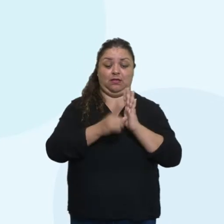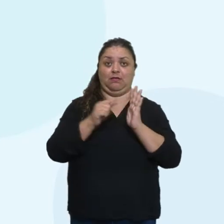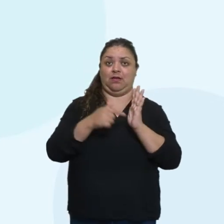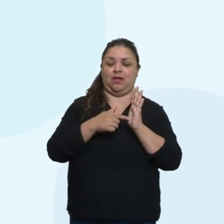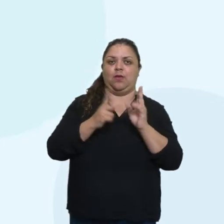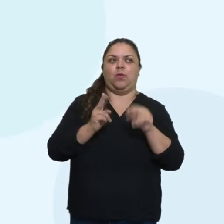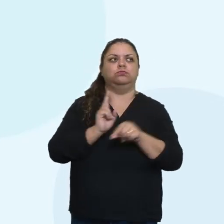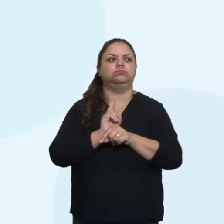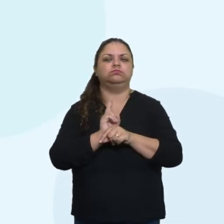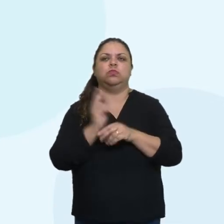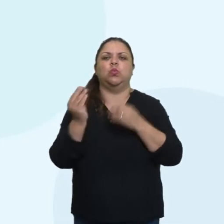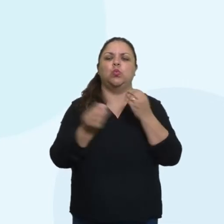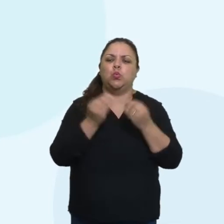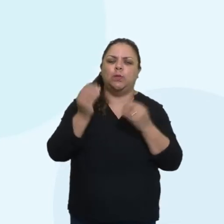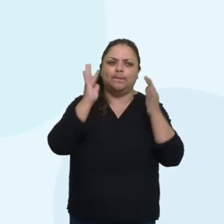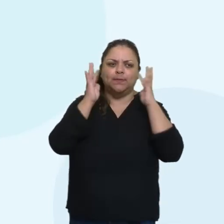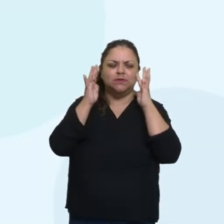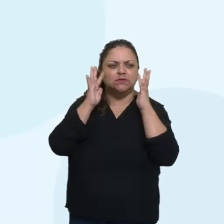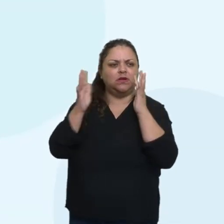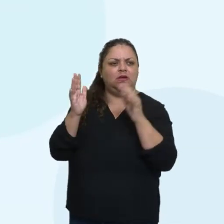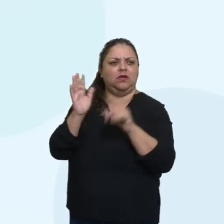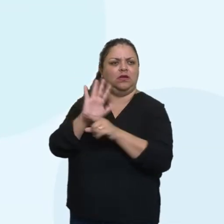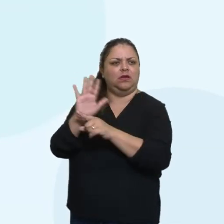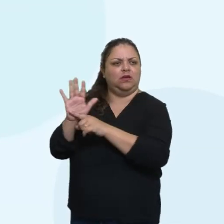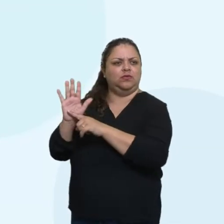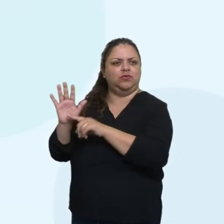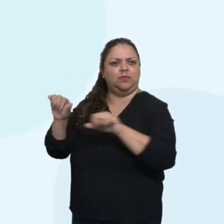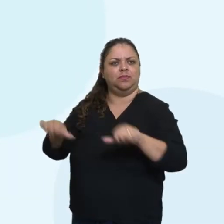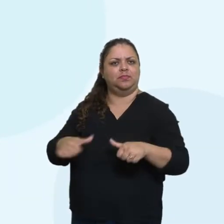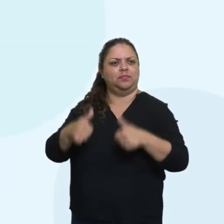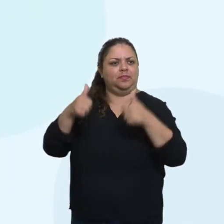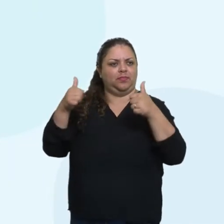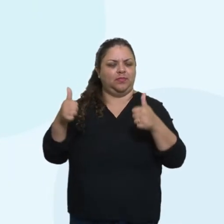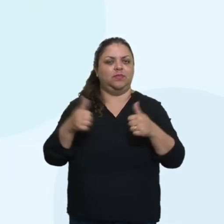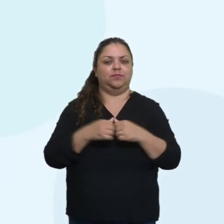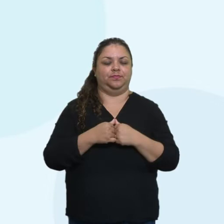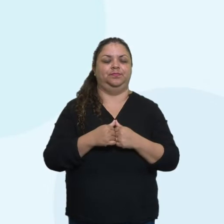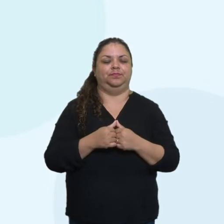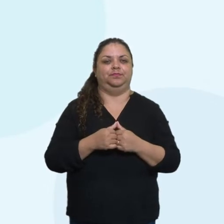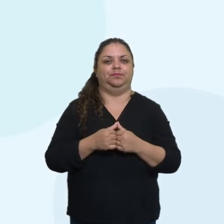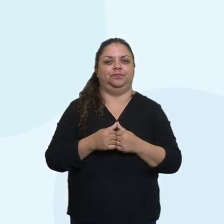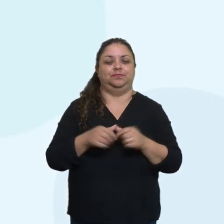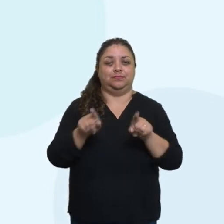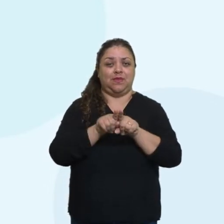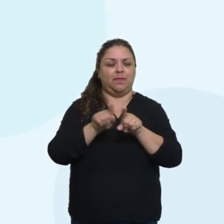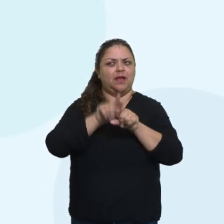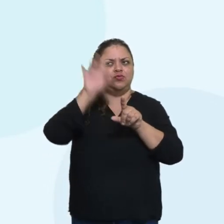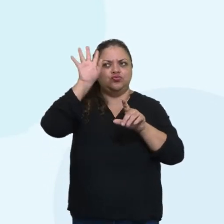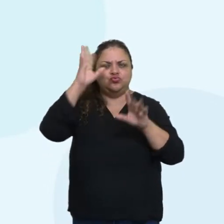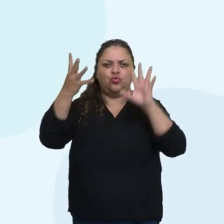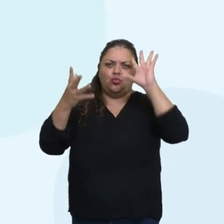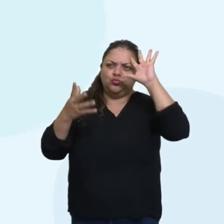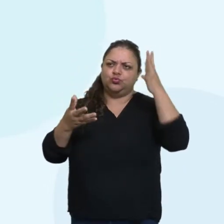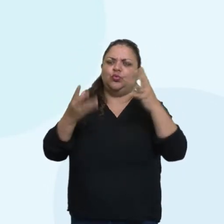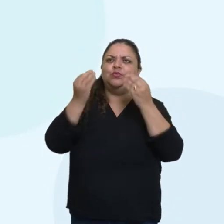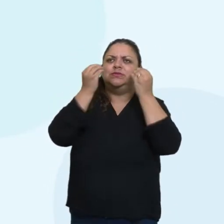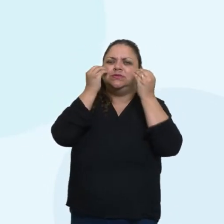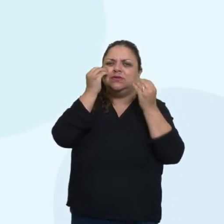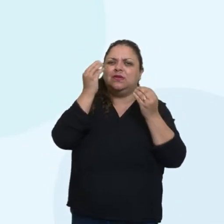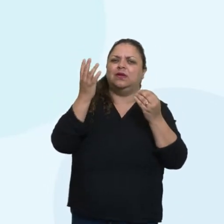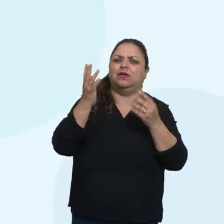prevenir já se precaver mas também já pensar em outra em algumas soluções